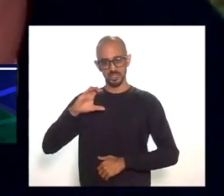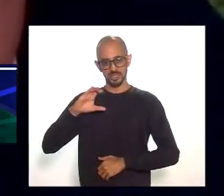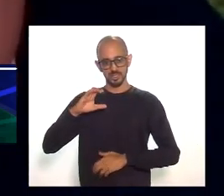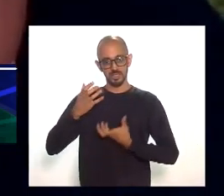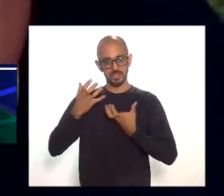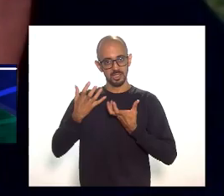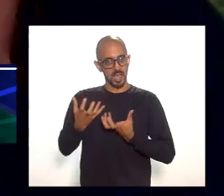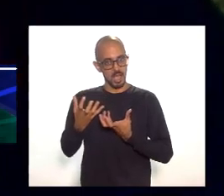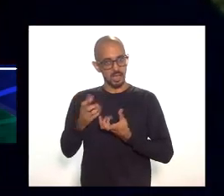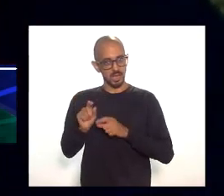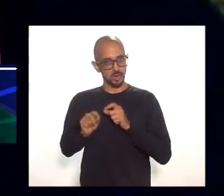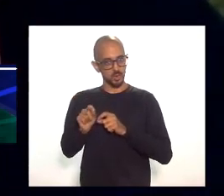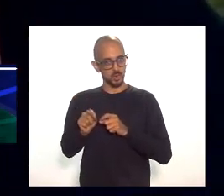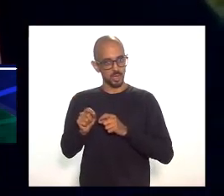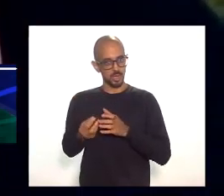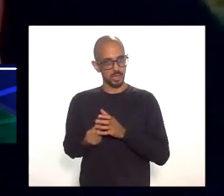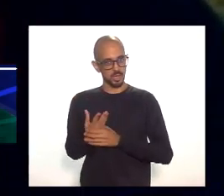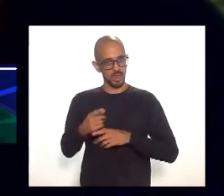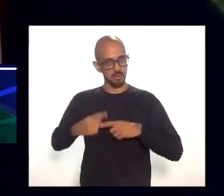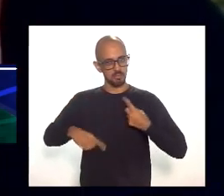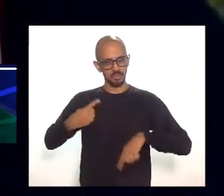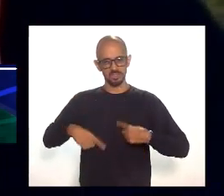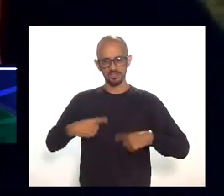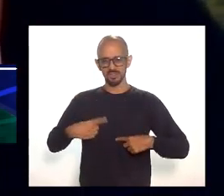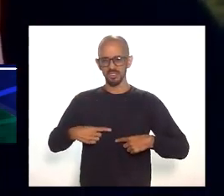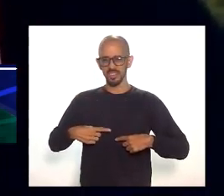querem politizar esse assunto. Pelo